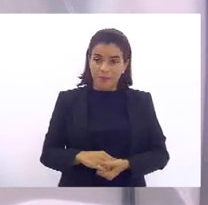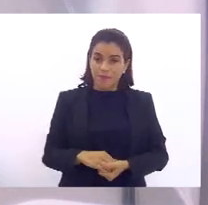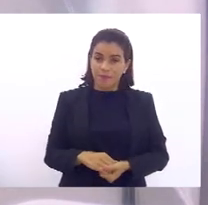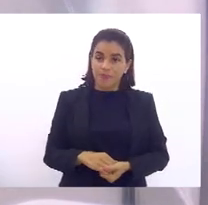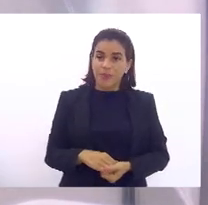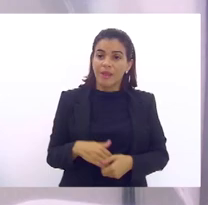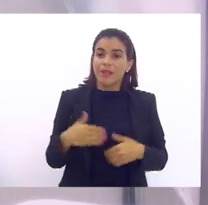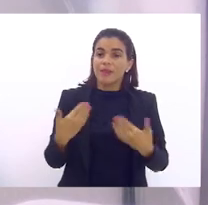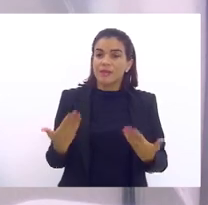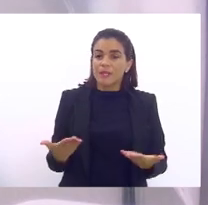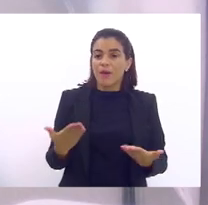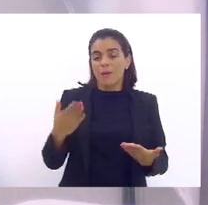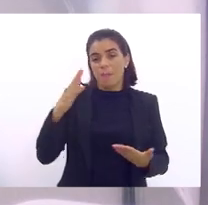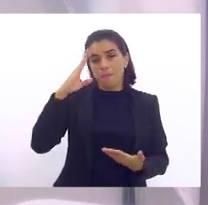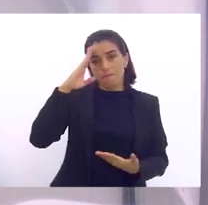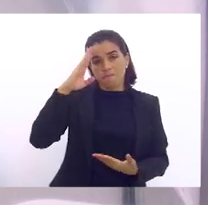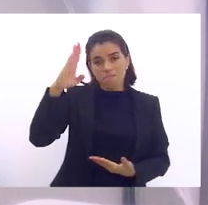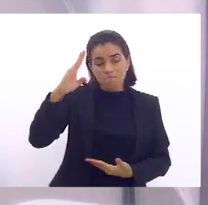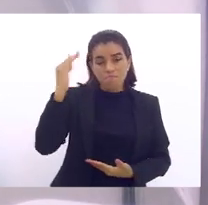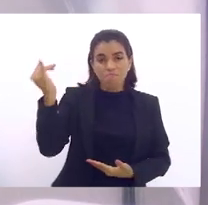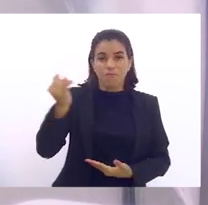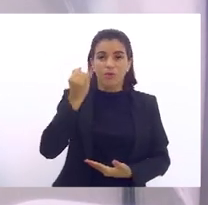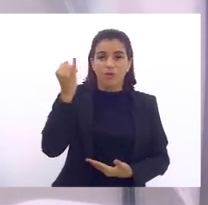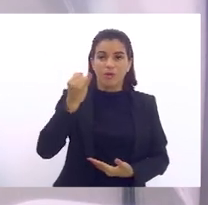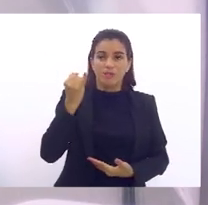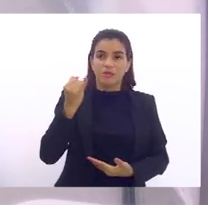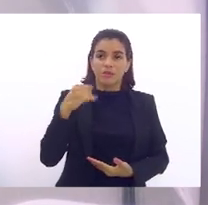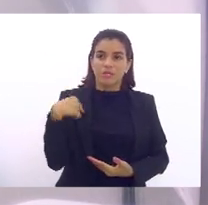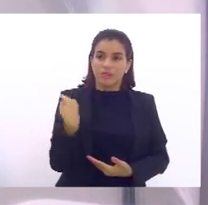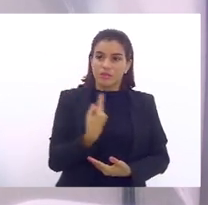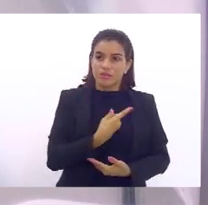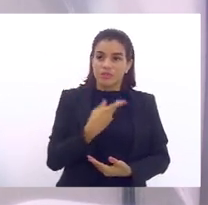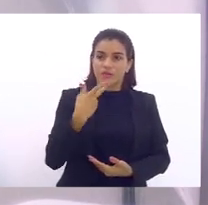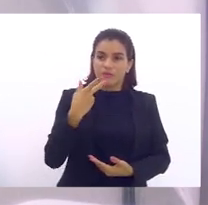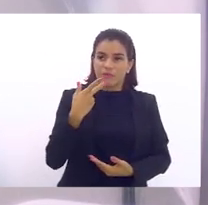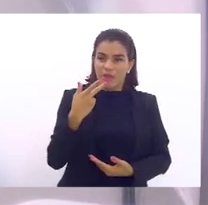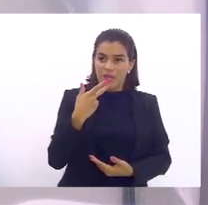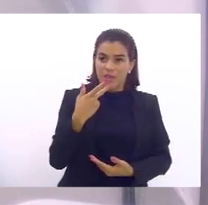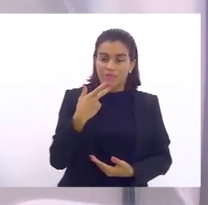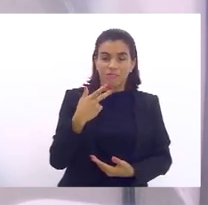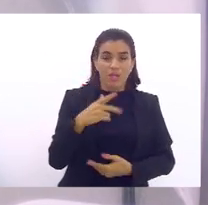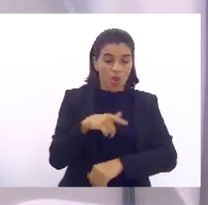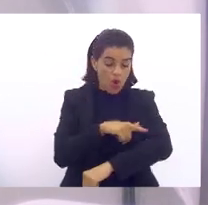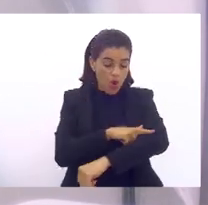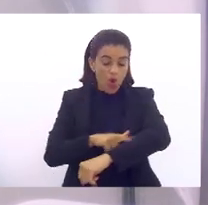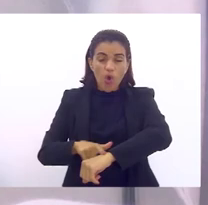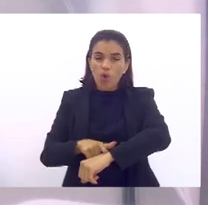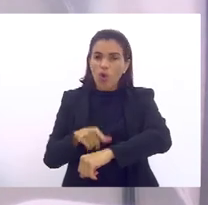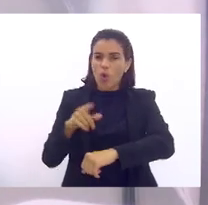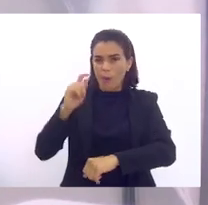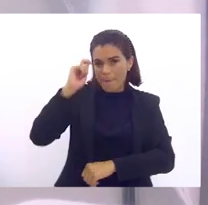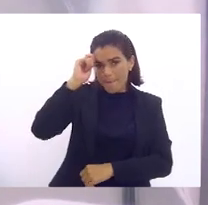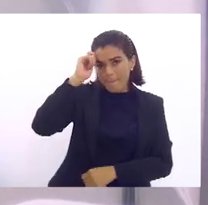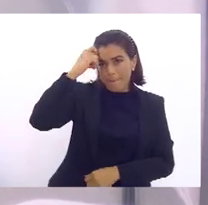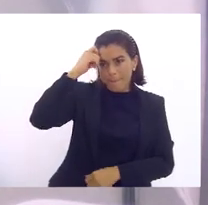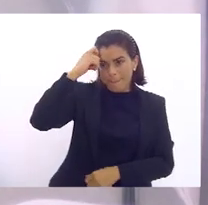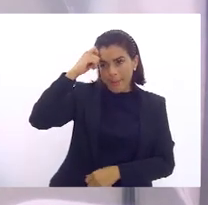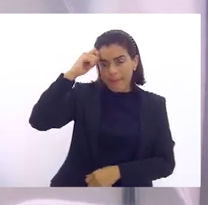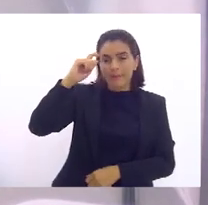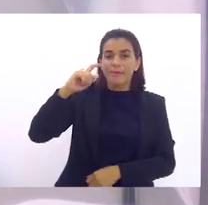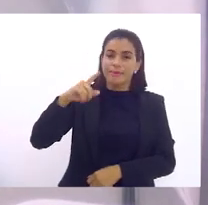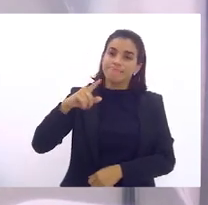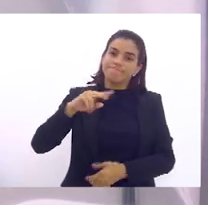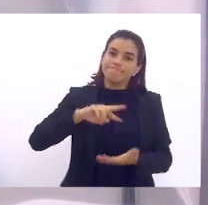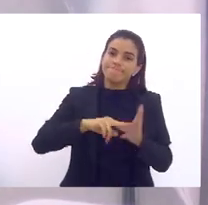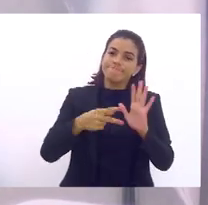é Central que a gente reafirme que hoje ser preta é determinante para